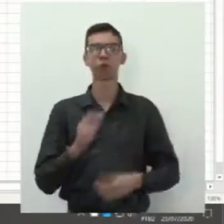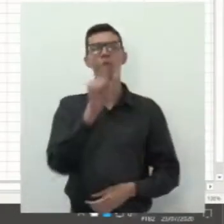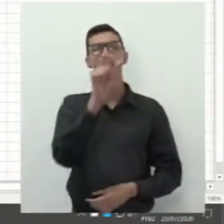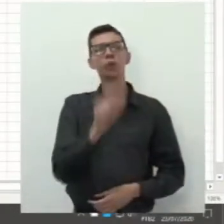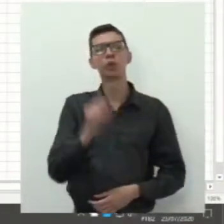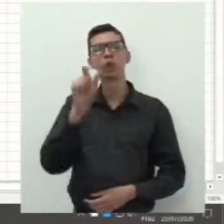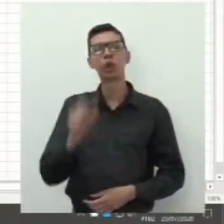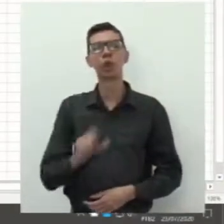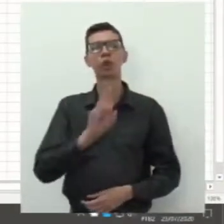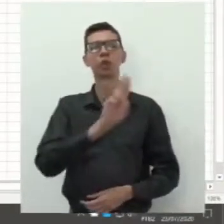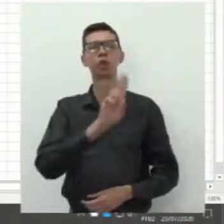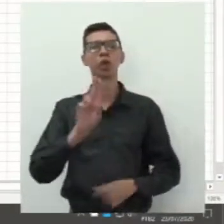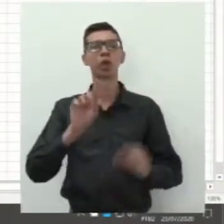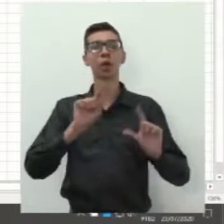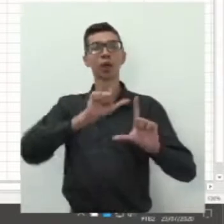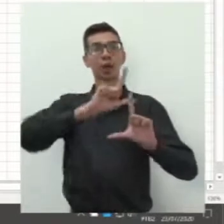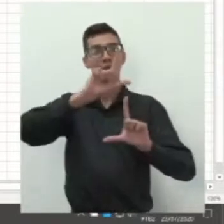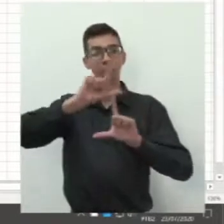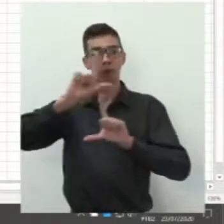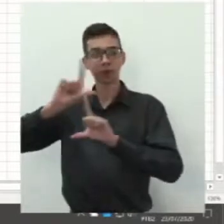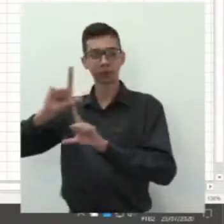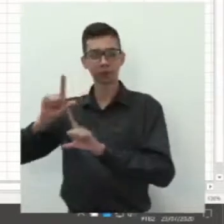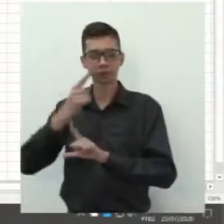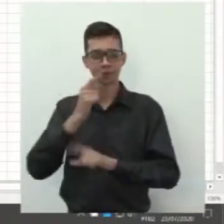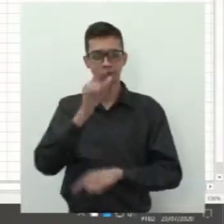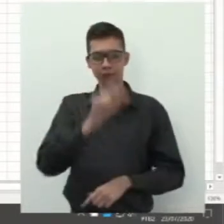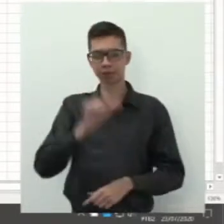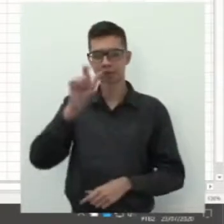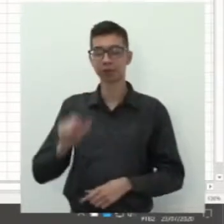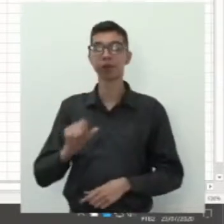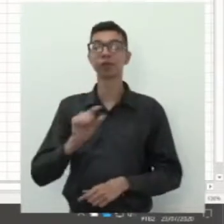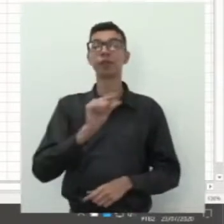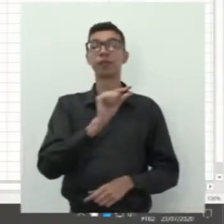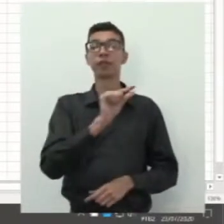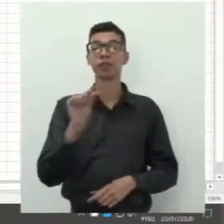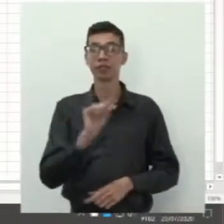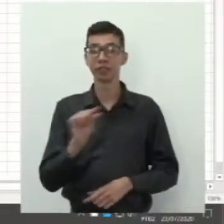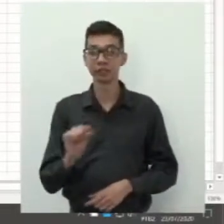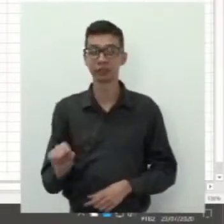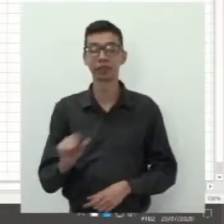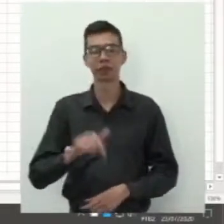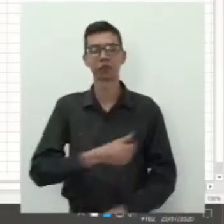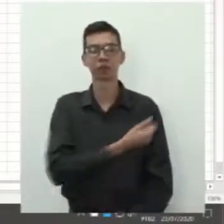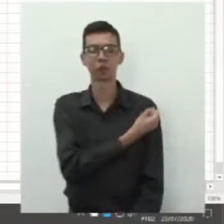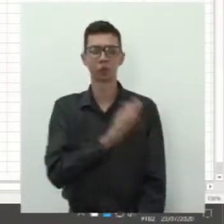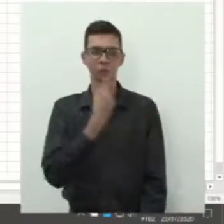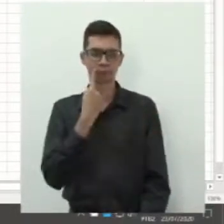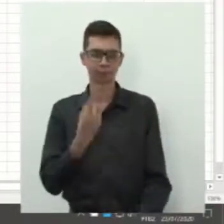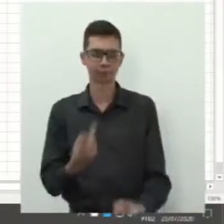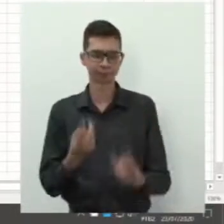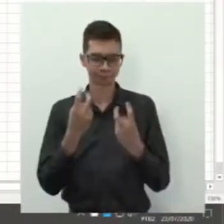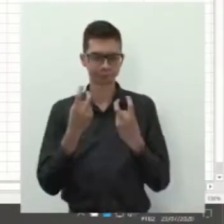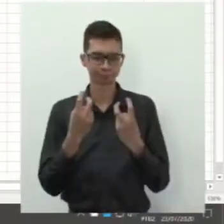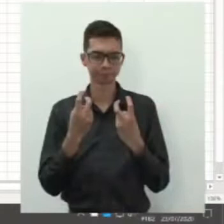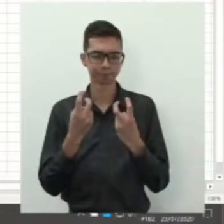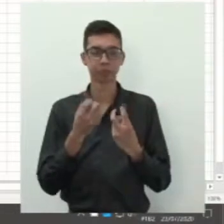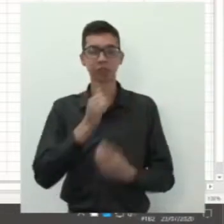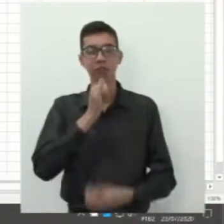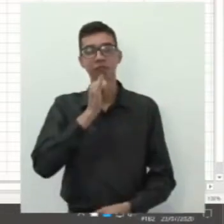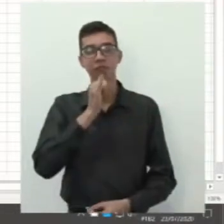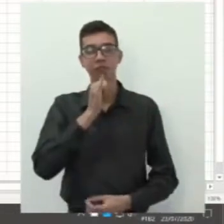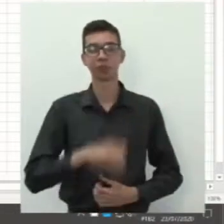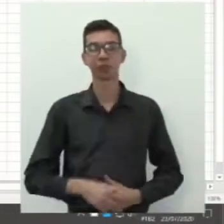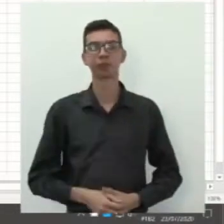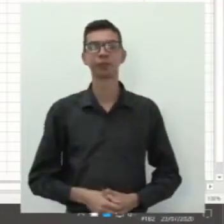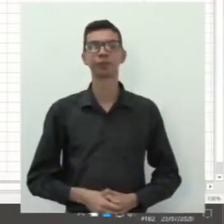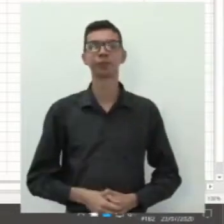ele seleciona a coluna inteira. E as linhas estão por números, certo? Então, por exemplo, se eu clico